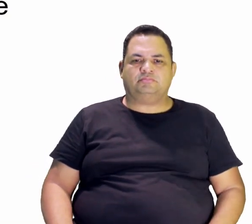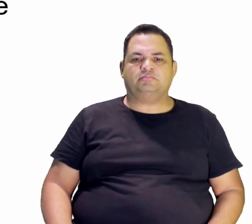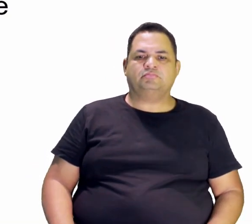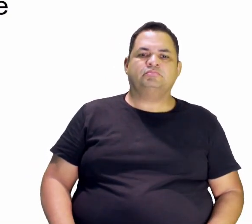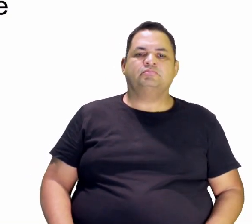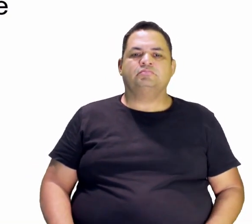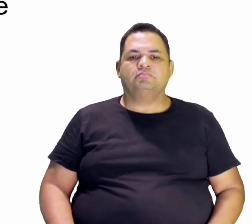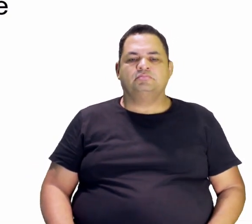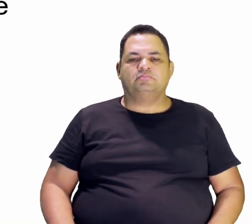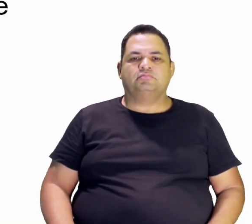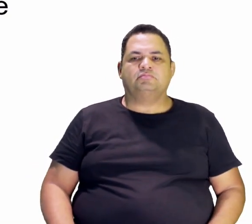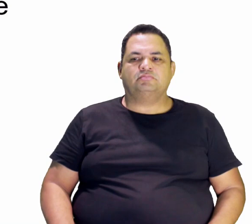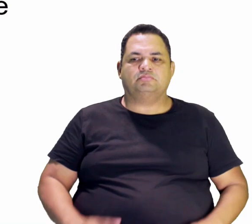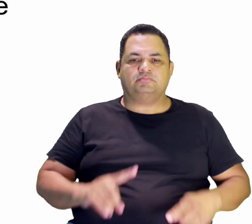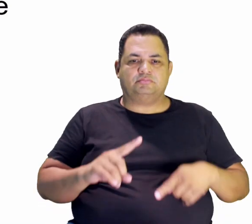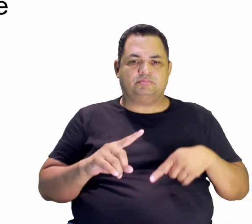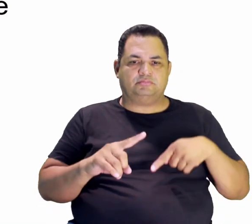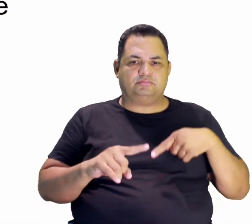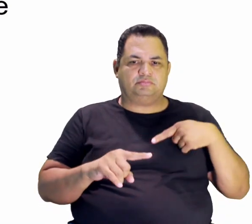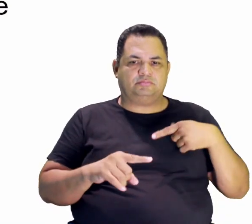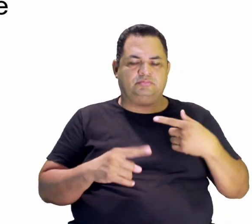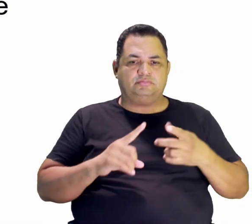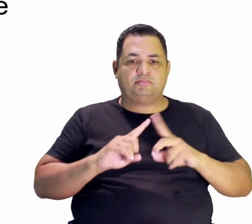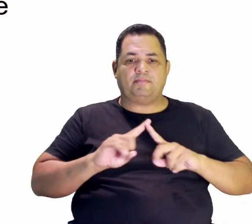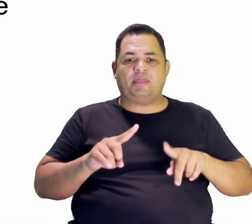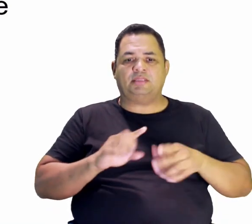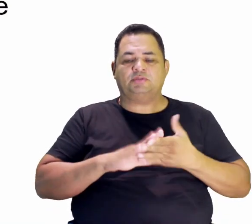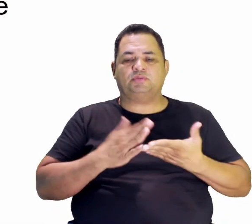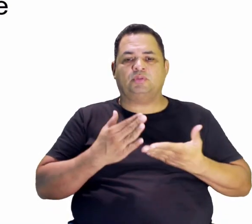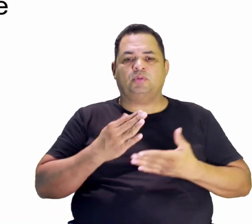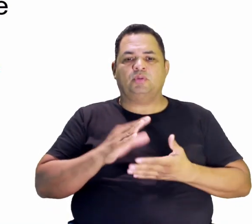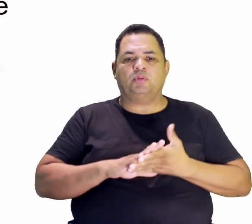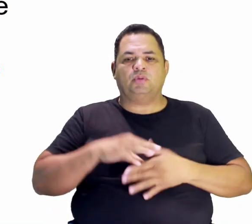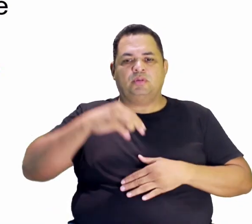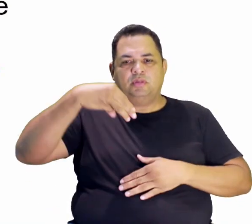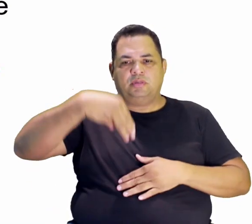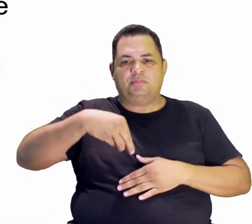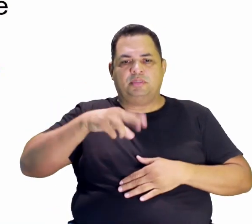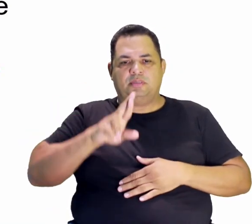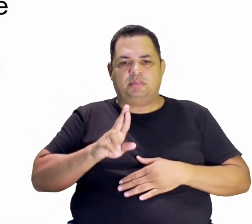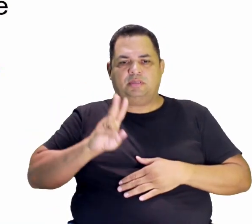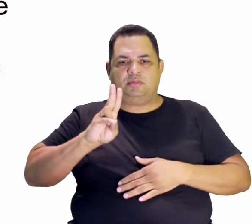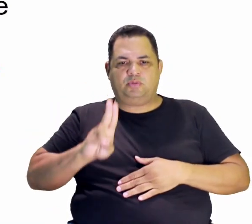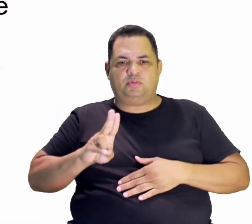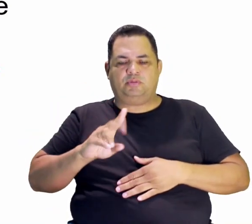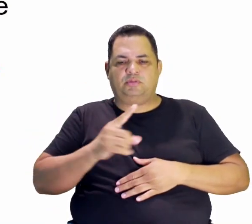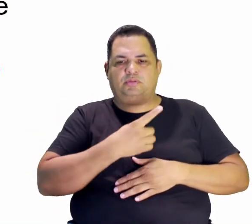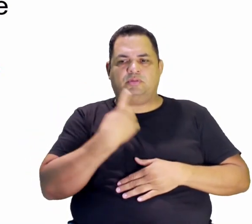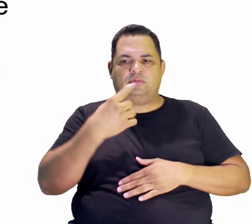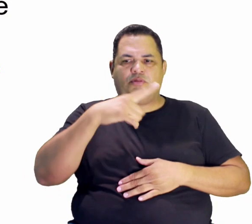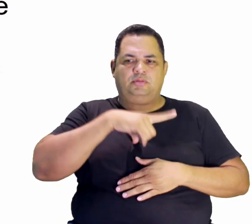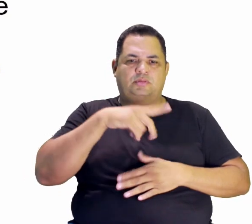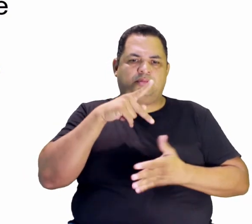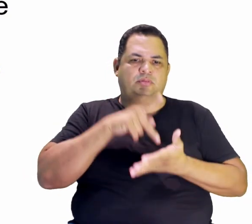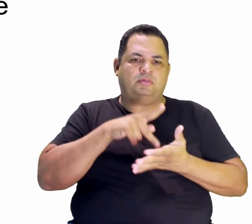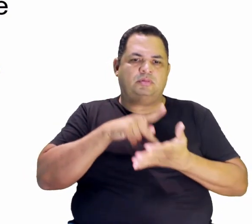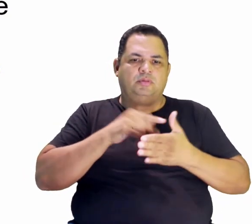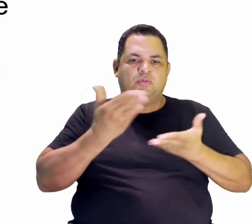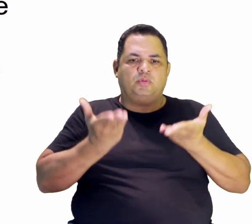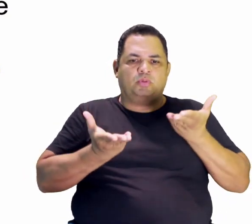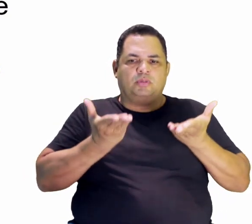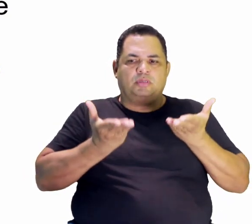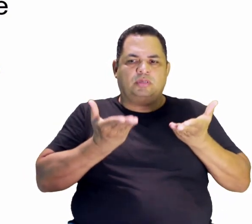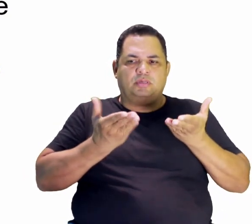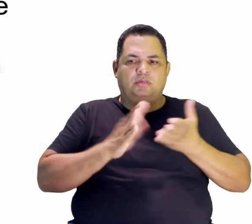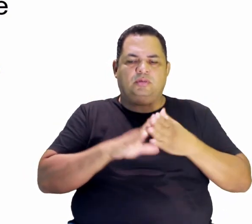força centrípeta atuando. Só no movimento retilíneo uniforme que nós temos, na verdade, o equilíbrio do